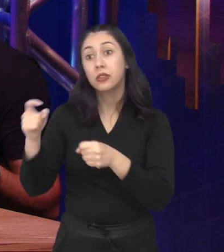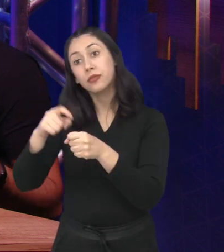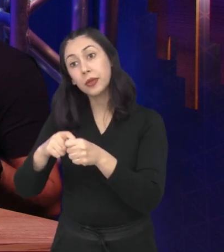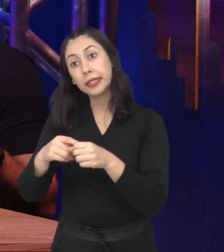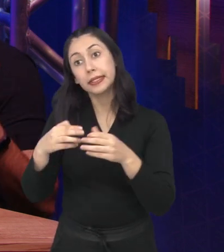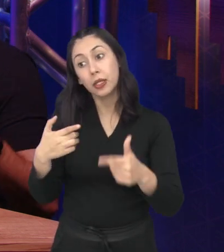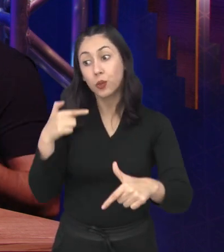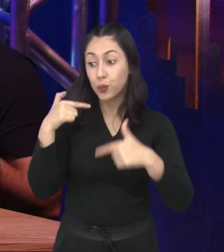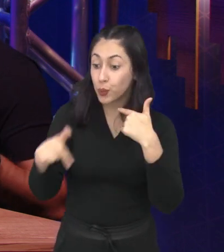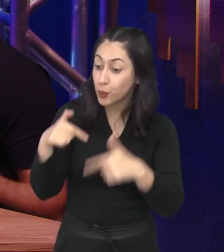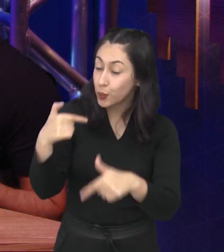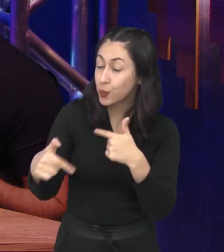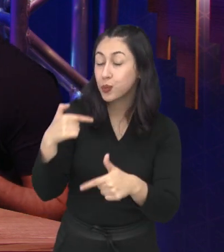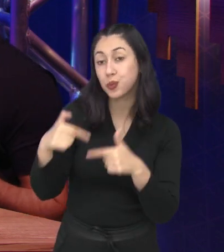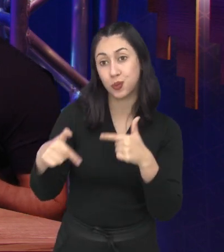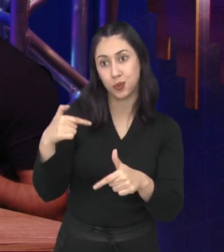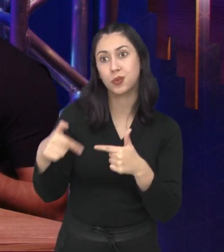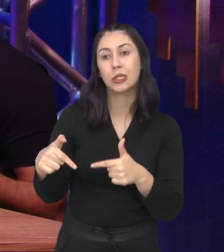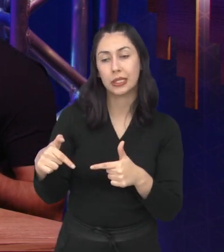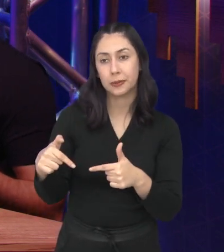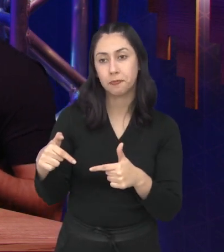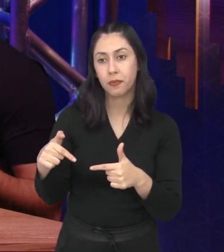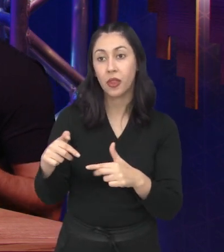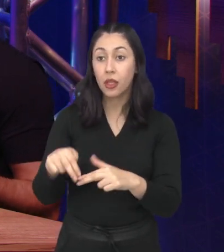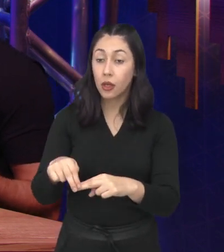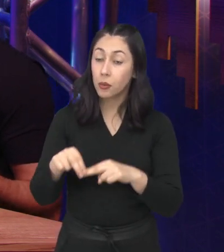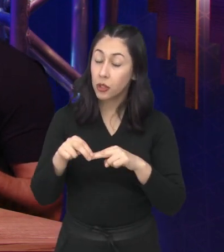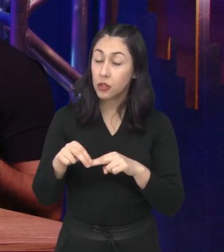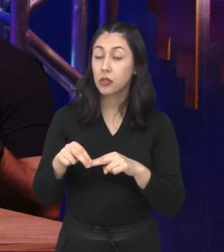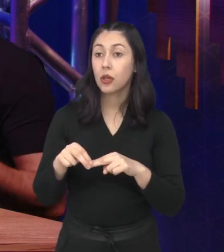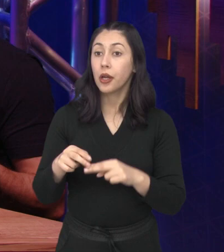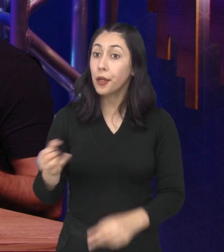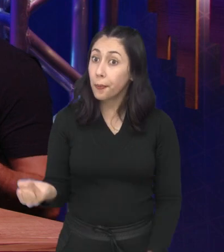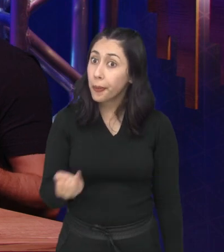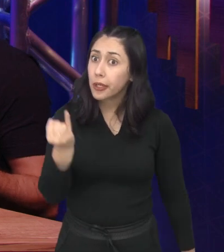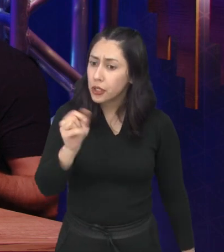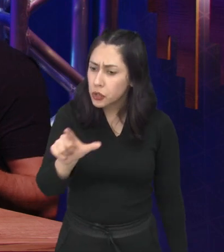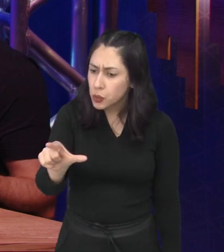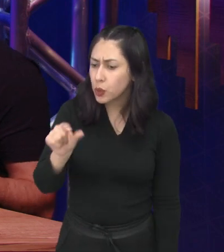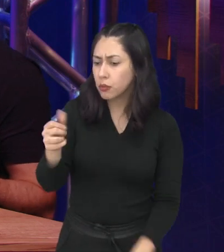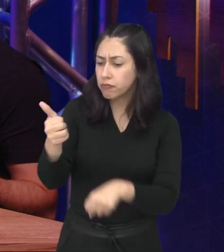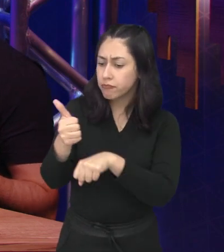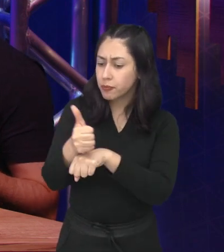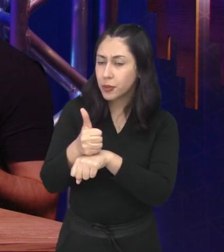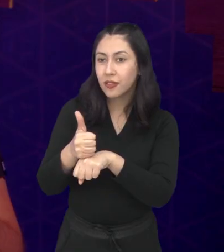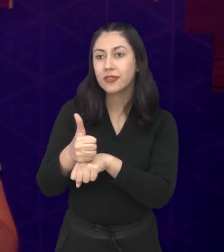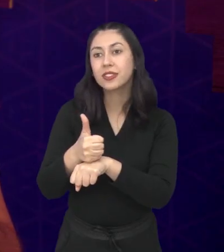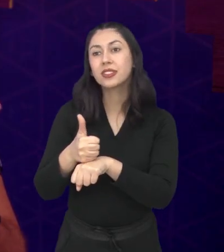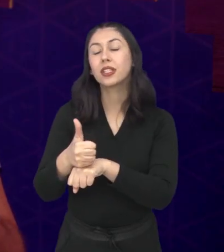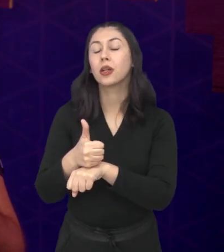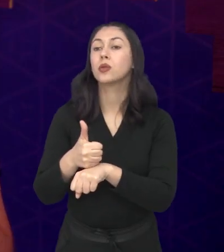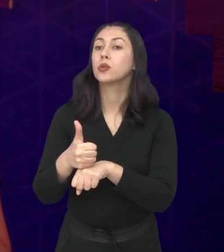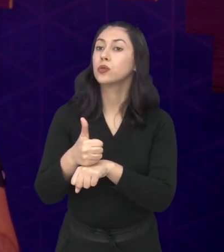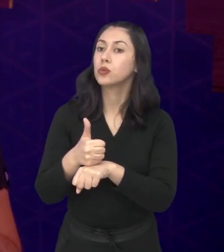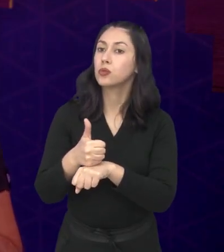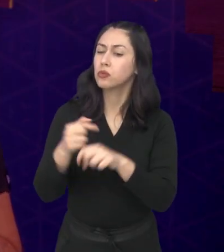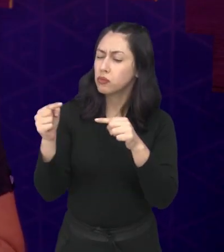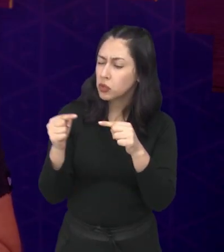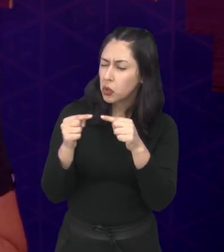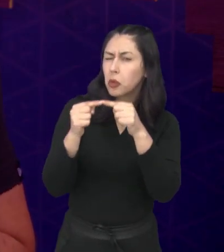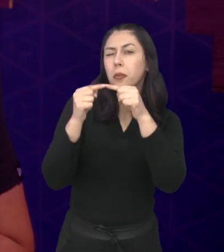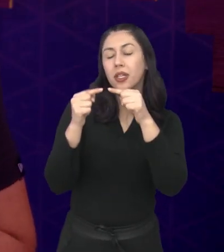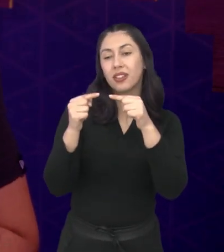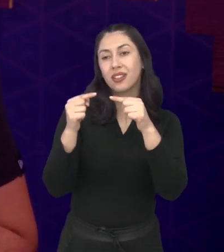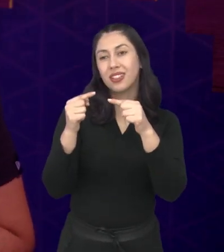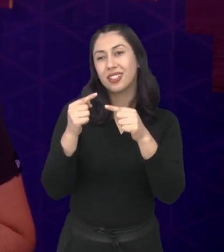maior parte da nossa vida é trabalhando. Então, a gente precisa escolher essa área de atuação muito bem, porque